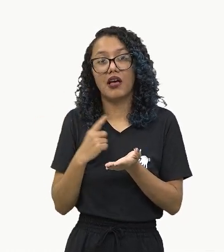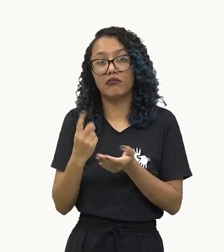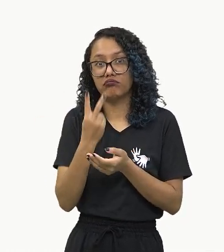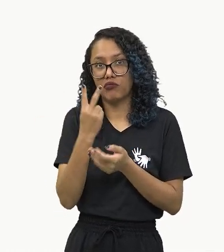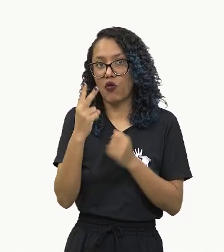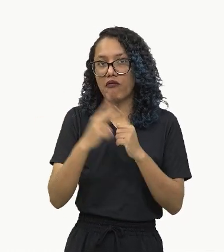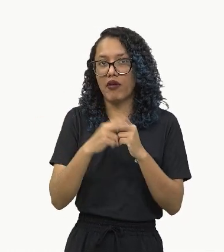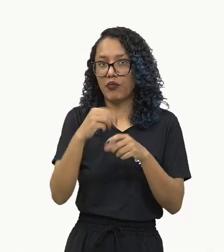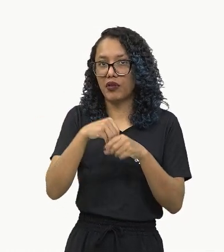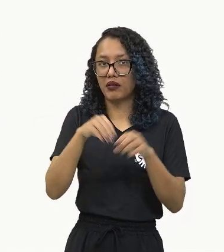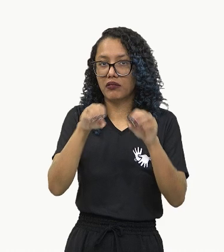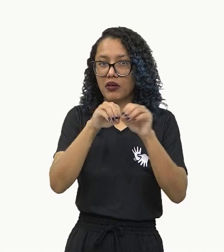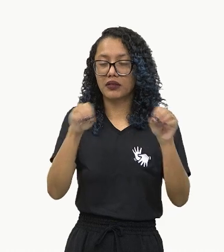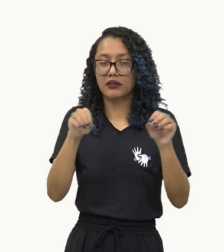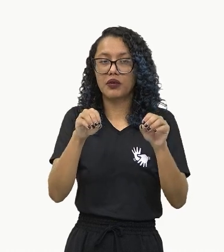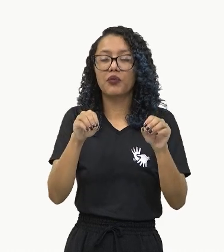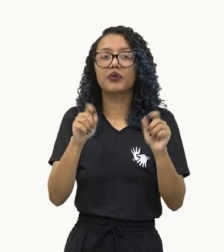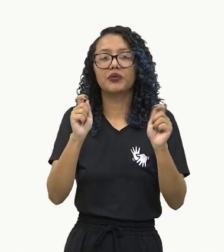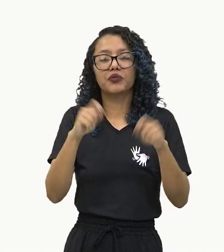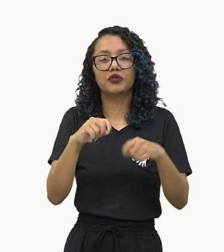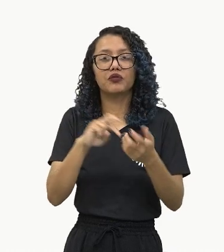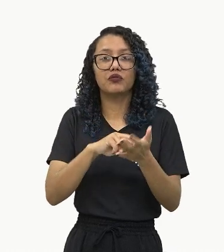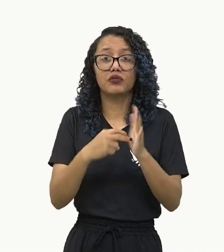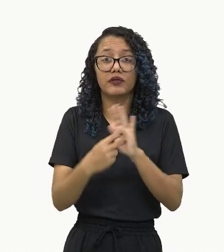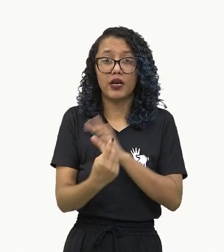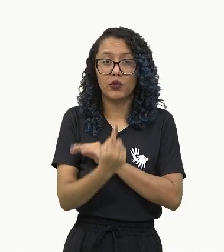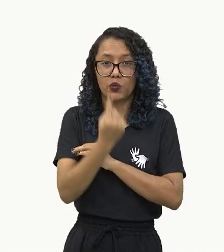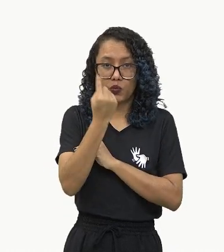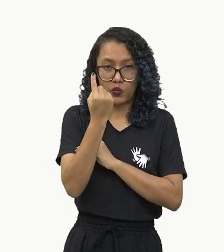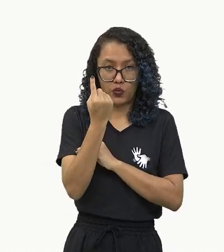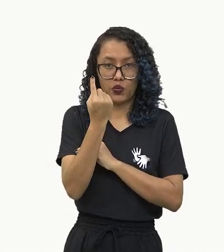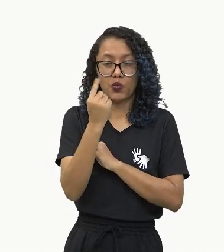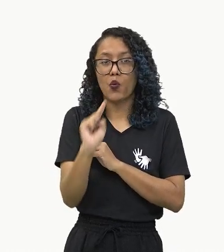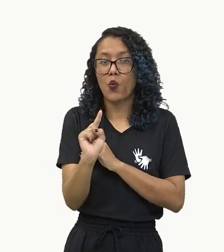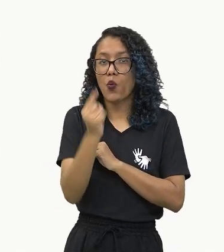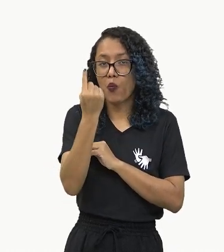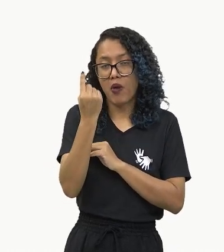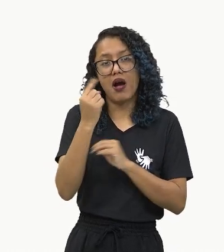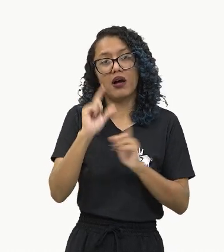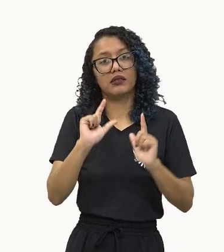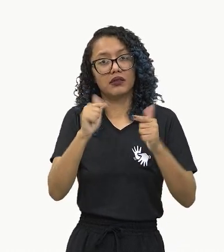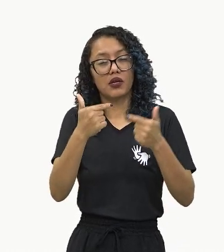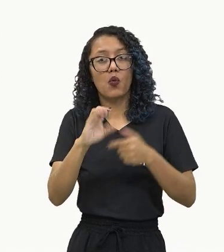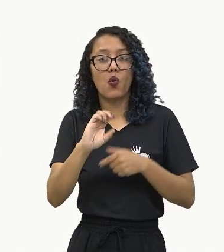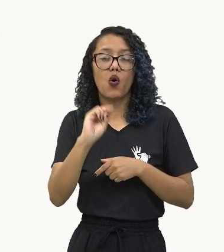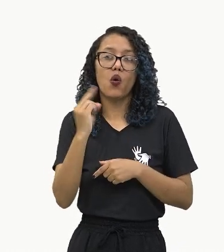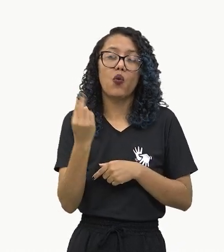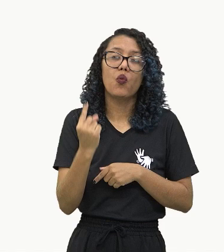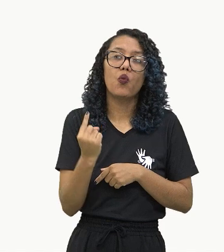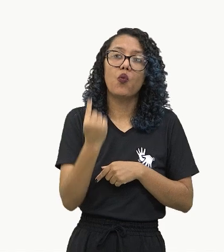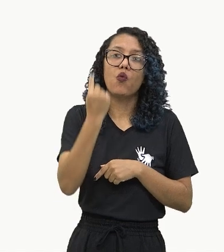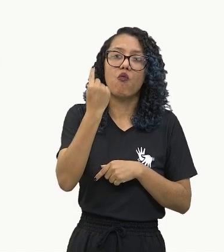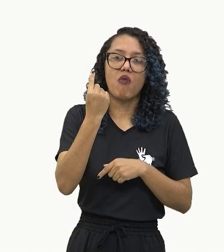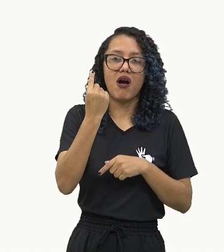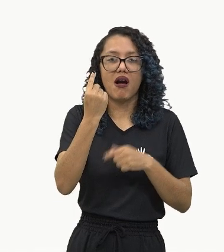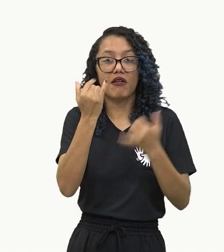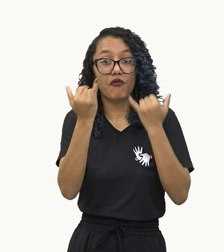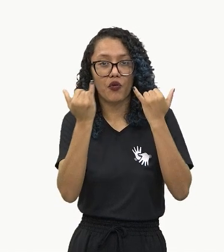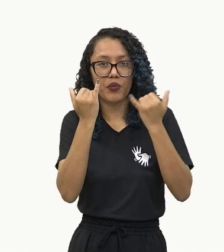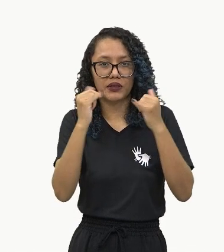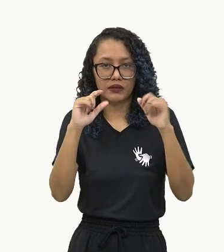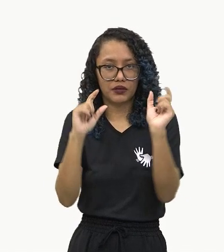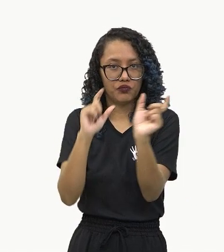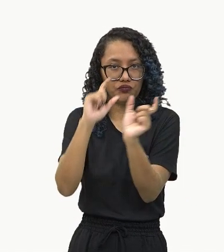verbos para dar um sentido, uma ação, uma informação. Professor, temos mais algum exemplo? Eu